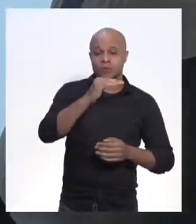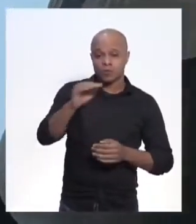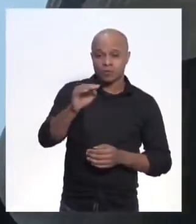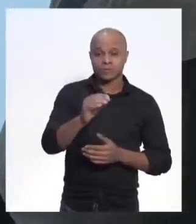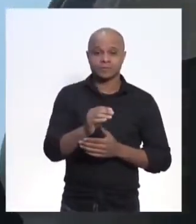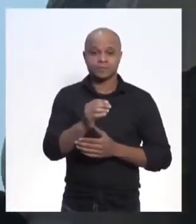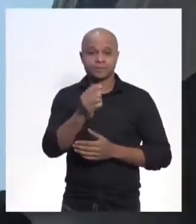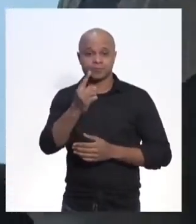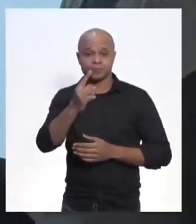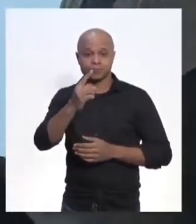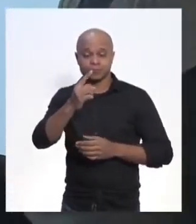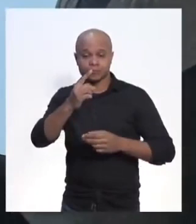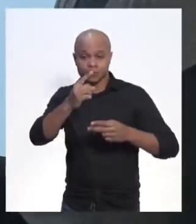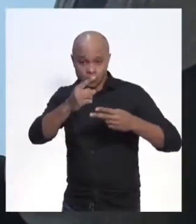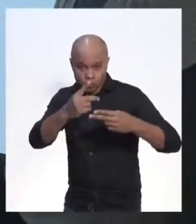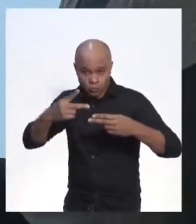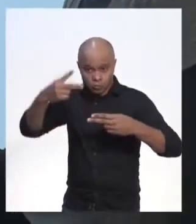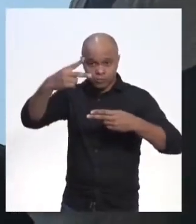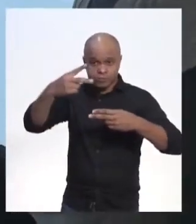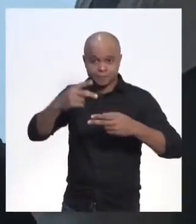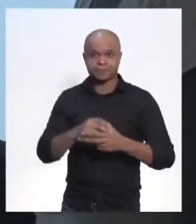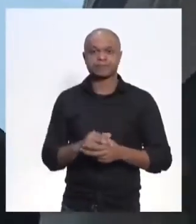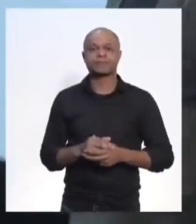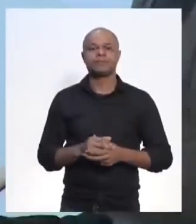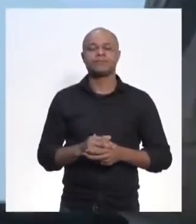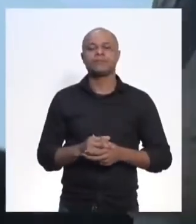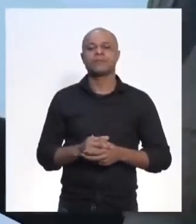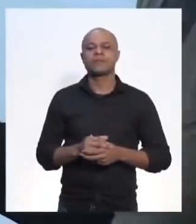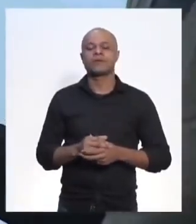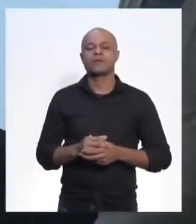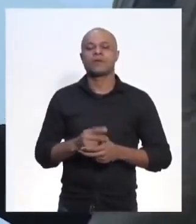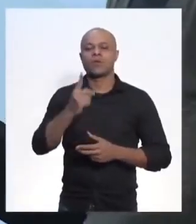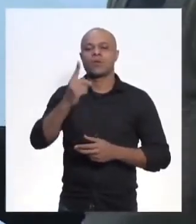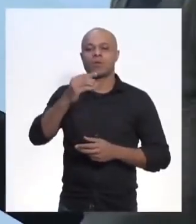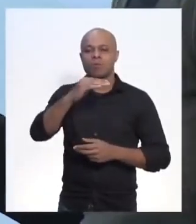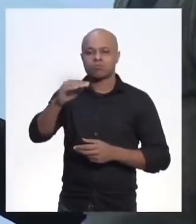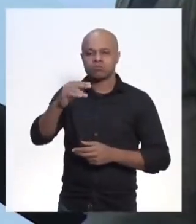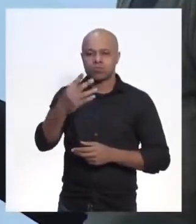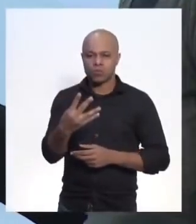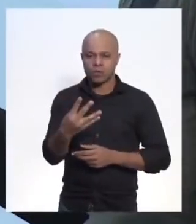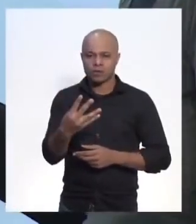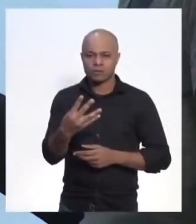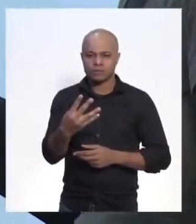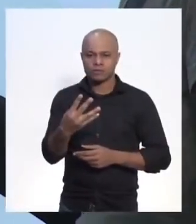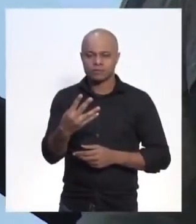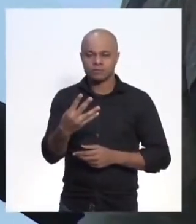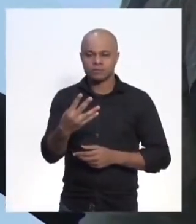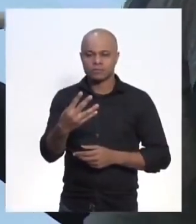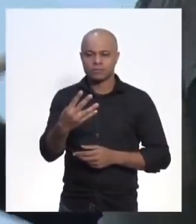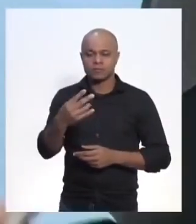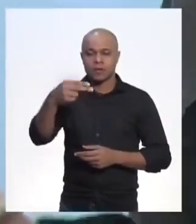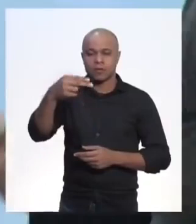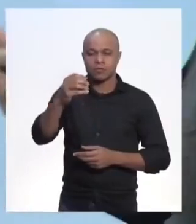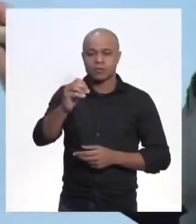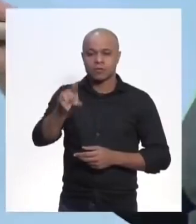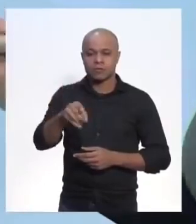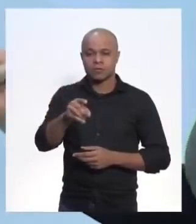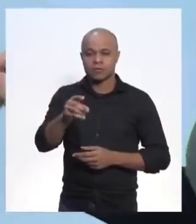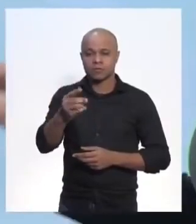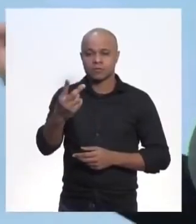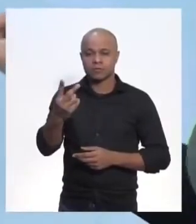E aí, ele simplesmente sumiu, 2 vezes 2 dá 4. 1/4, ou R$1 para 4 pessoas,